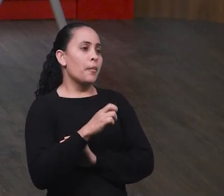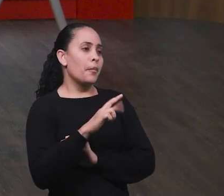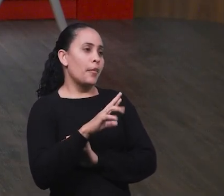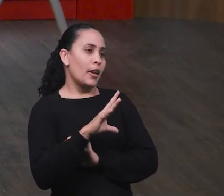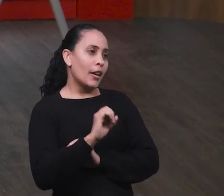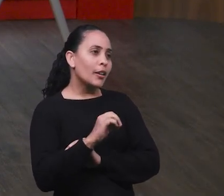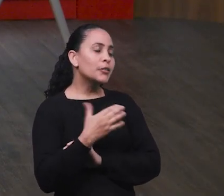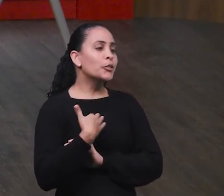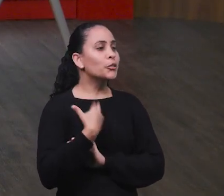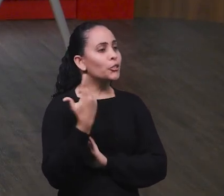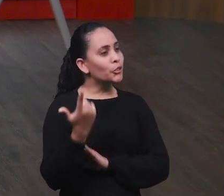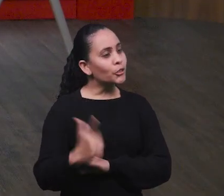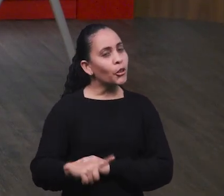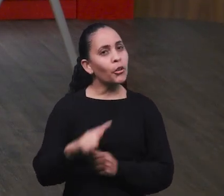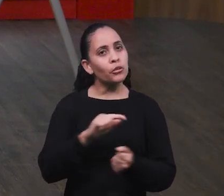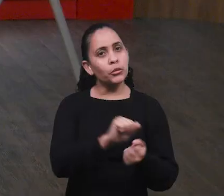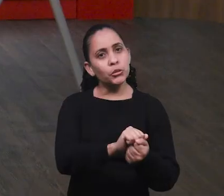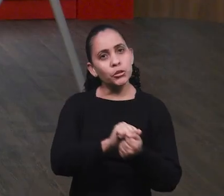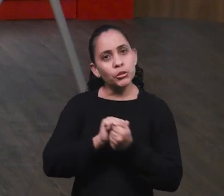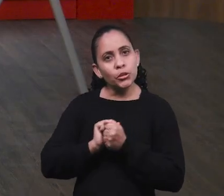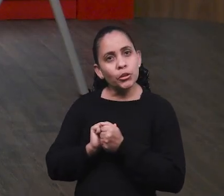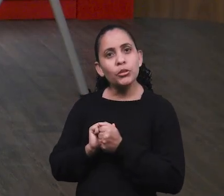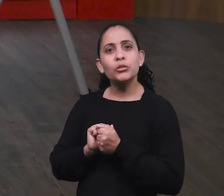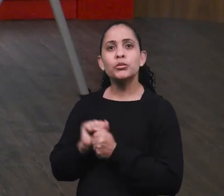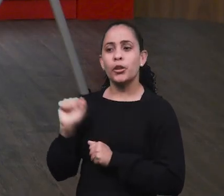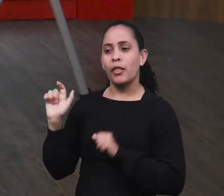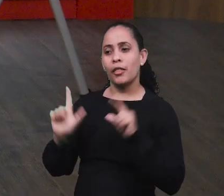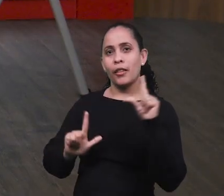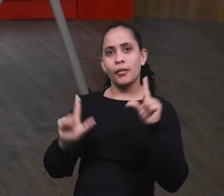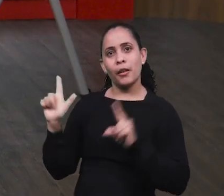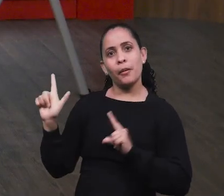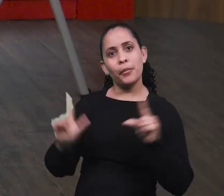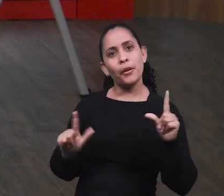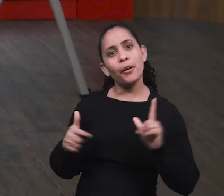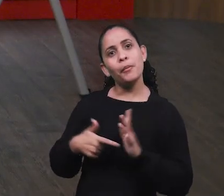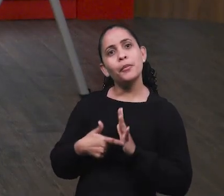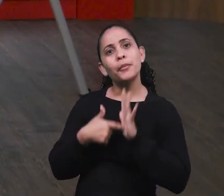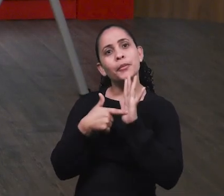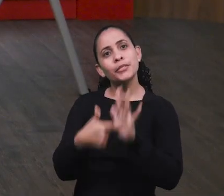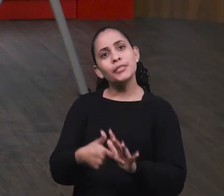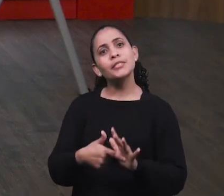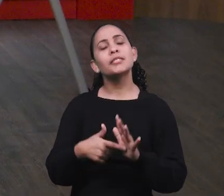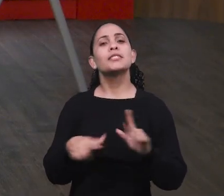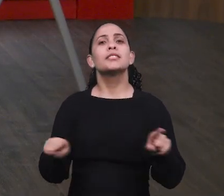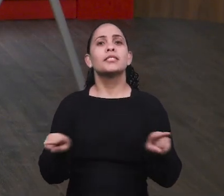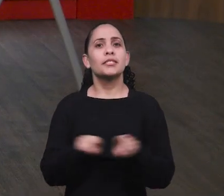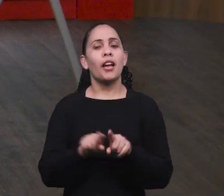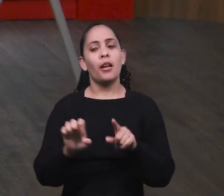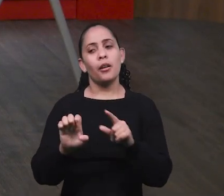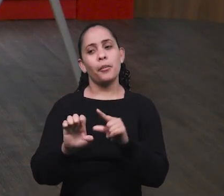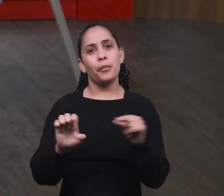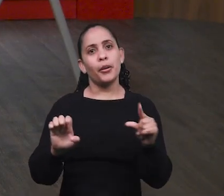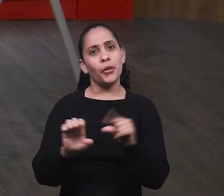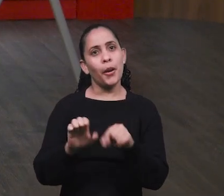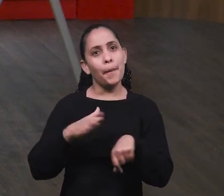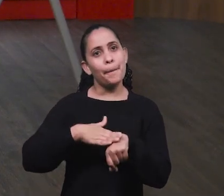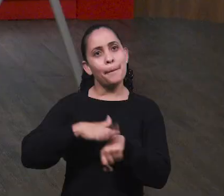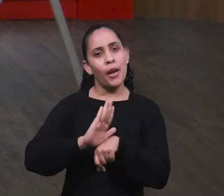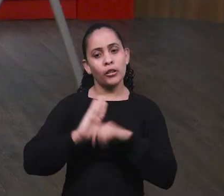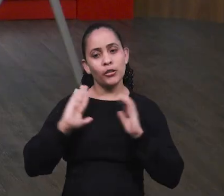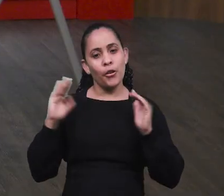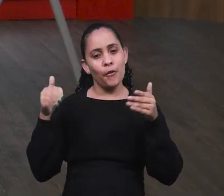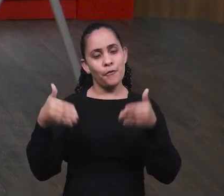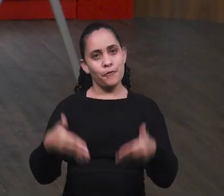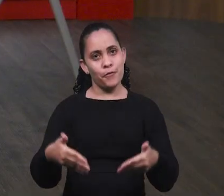vez conosco, participando deste episódio para tratar este assunto de empreendedorismo, e hoje vai ser mais direto,